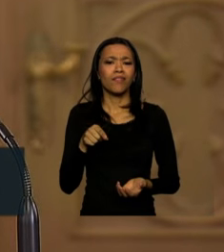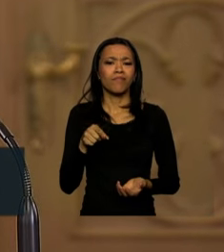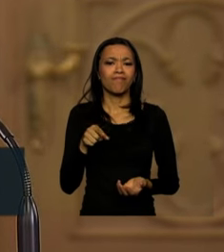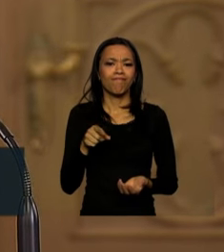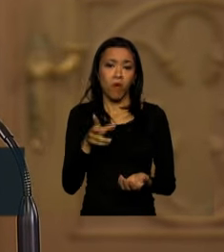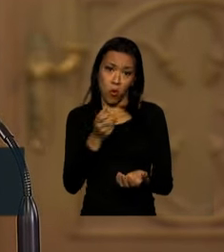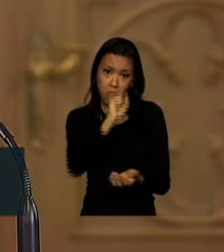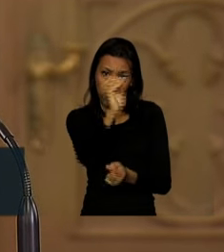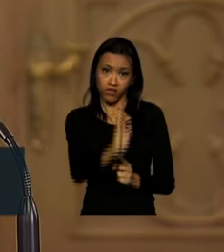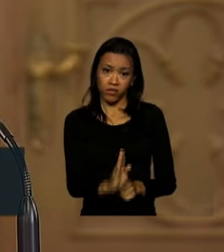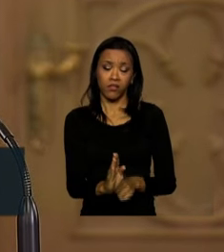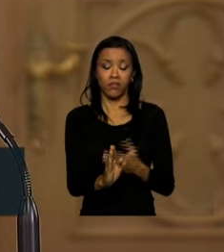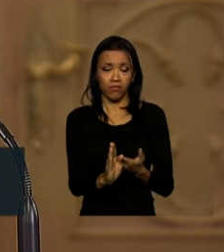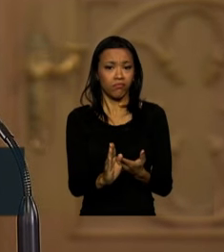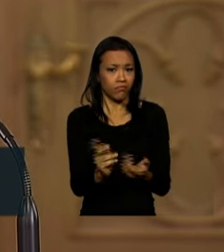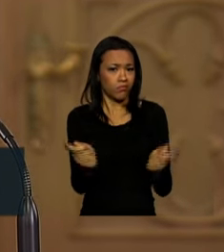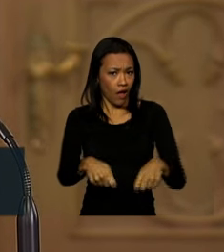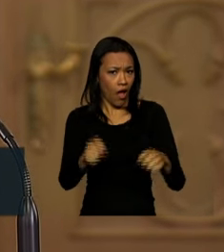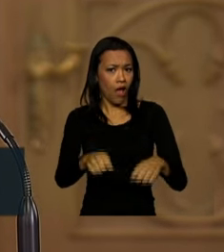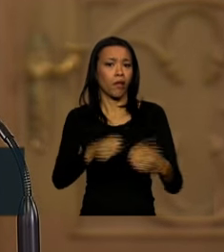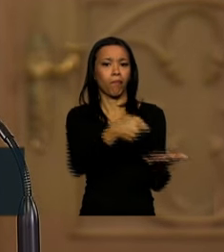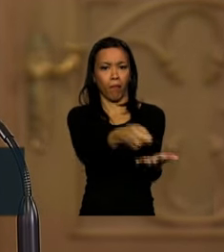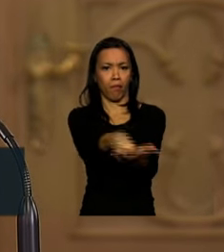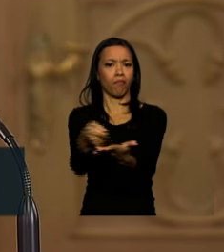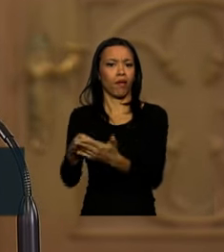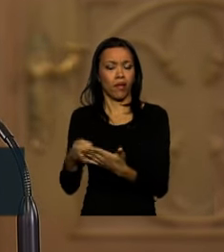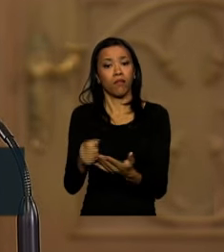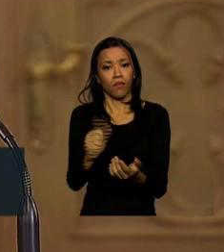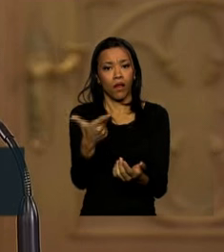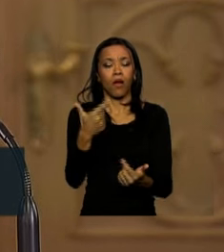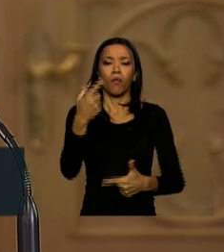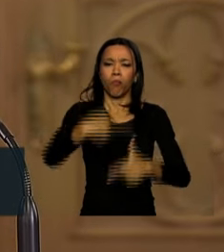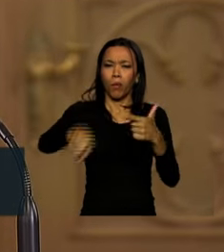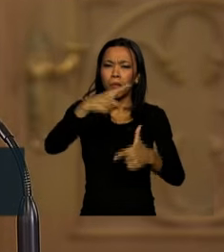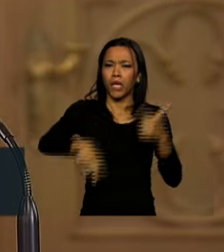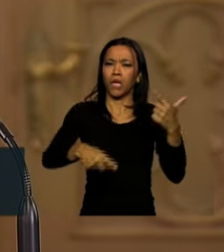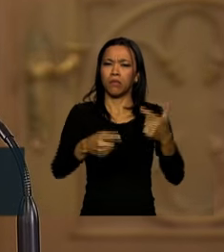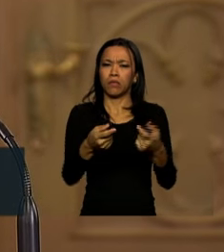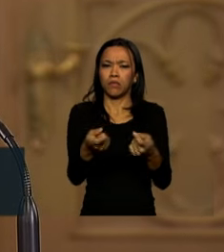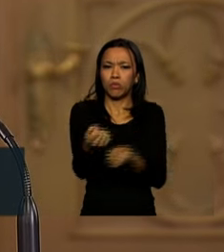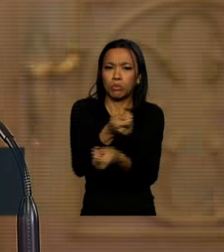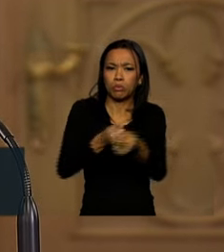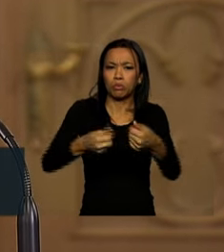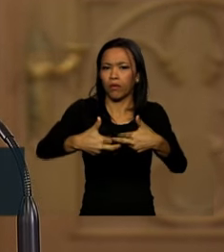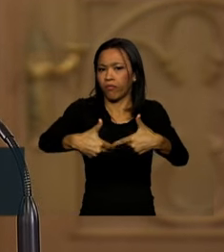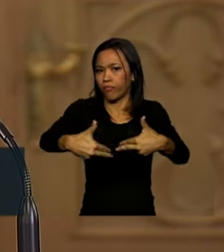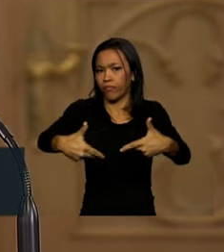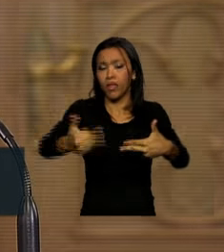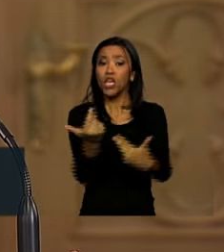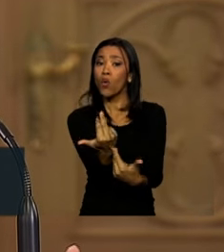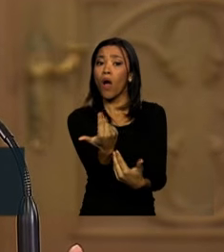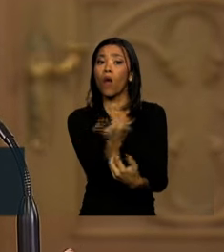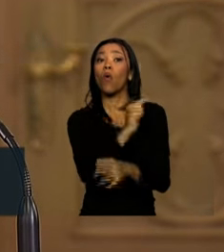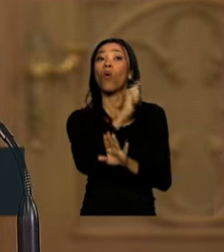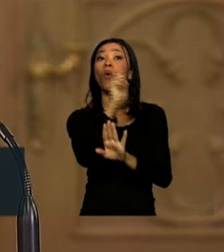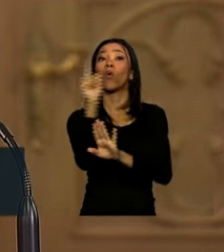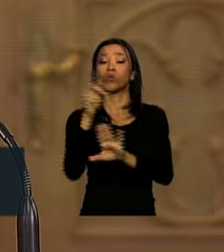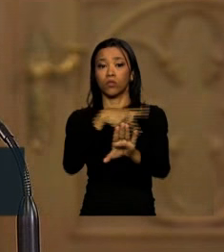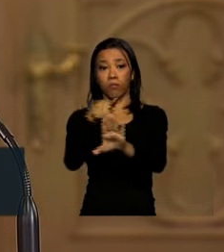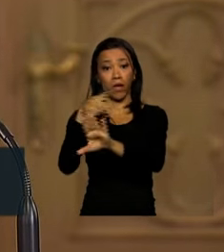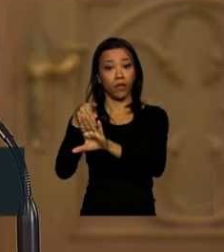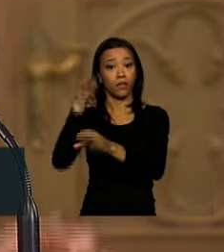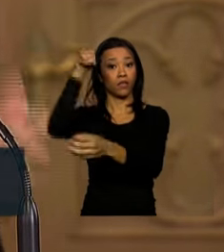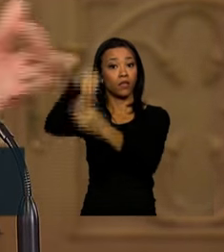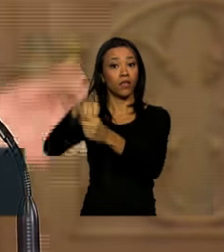Brasil tem todas as condições de pagar. Nós estamos enfrentando a crise como Vários outros países da União Europeia